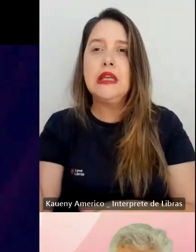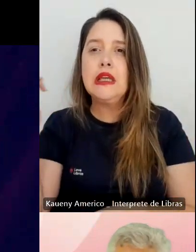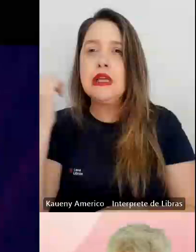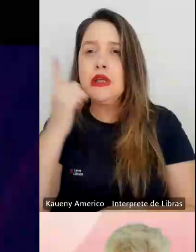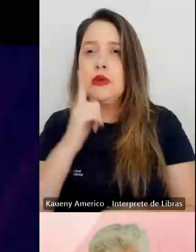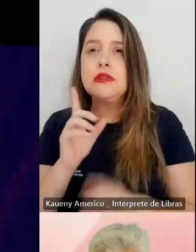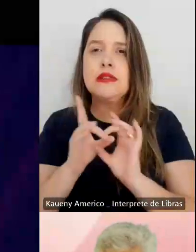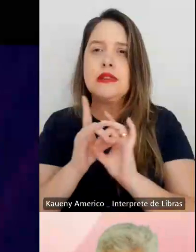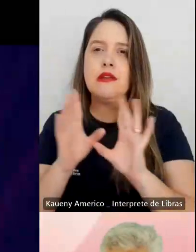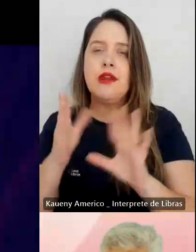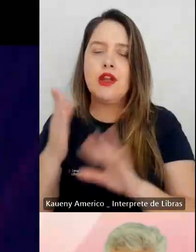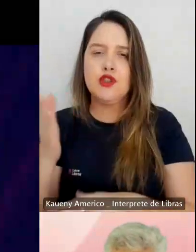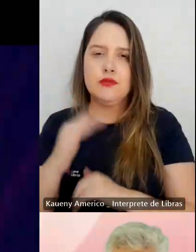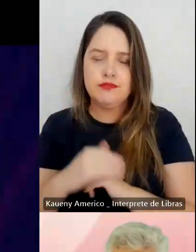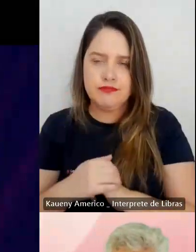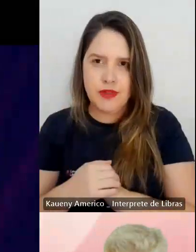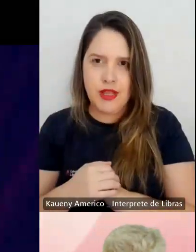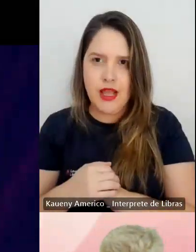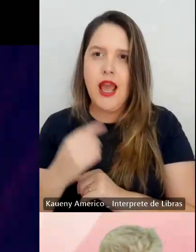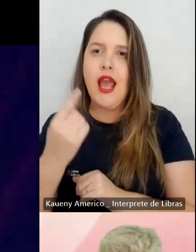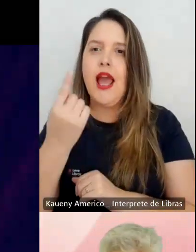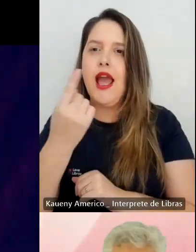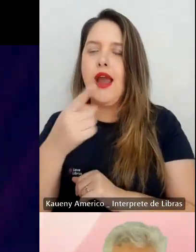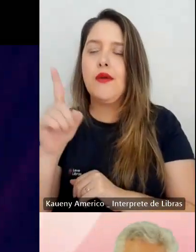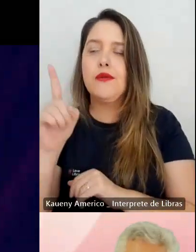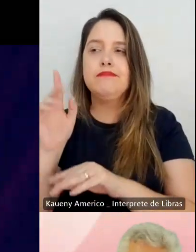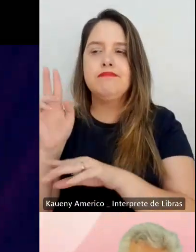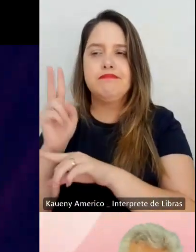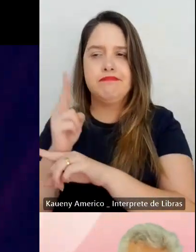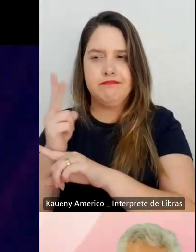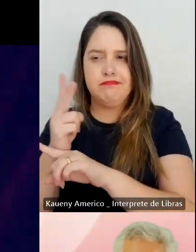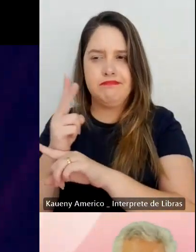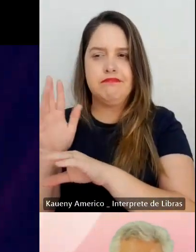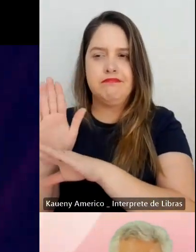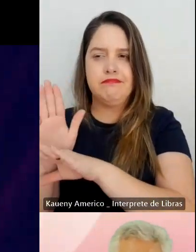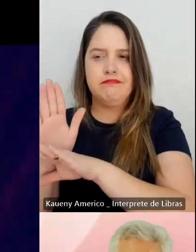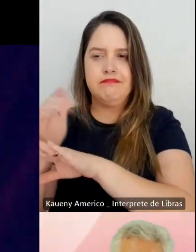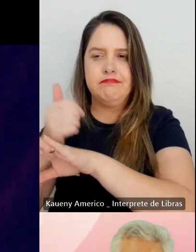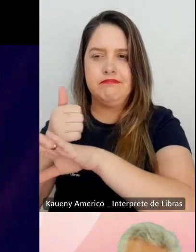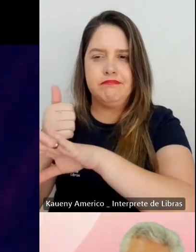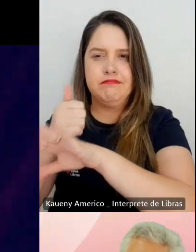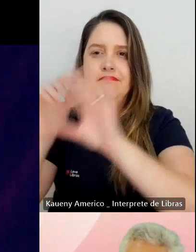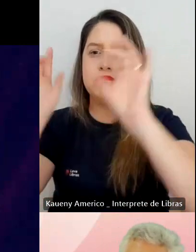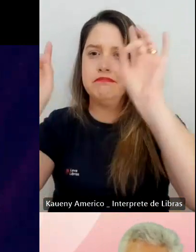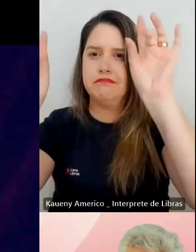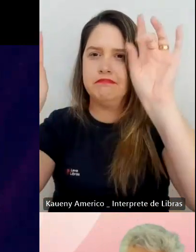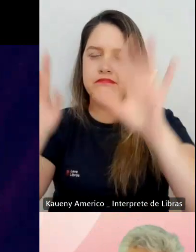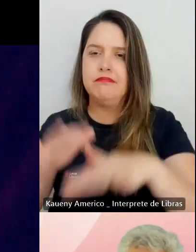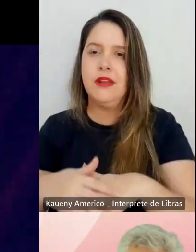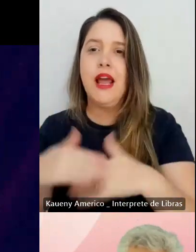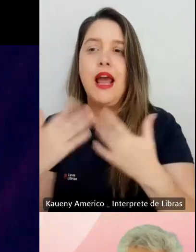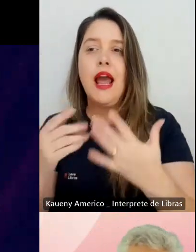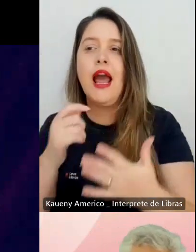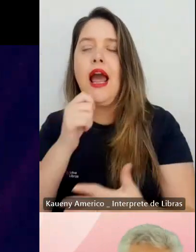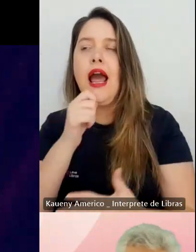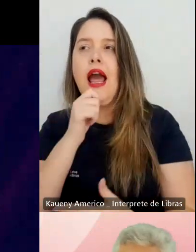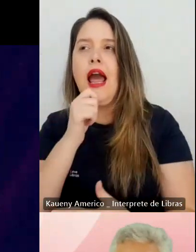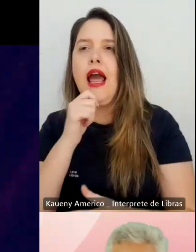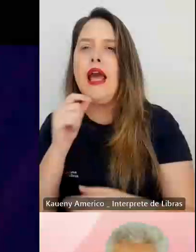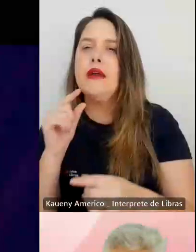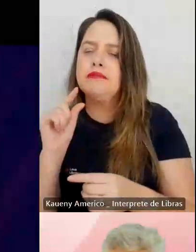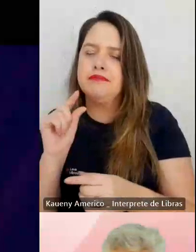Então a última é procure a ajuda de um profissional especializado Ainda existe um pequeno preconceito, eu acho